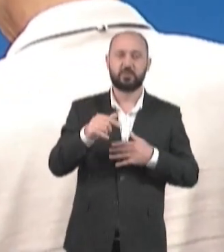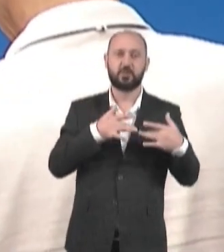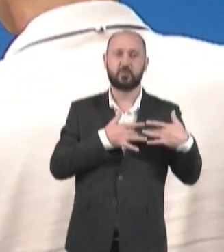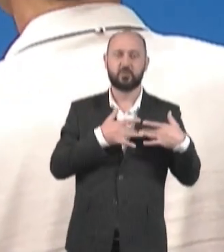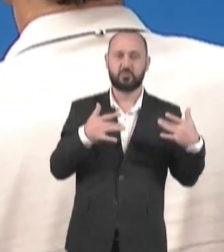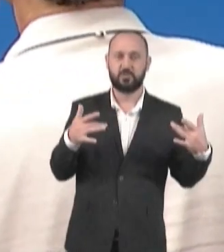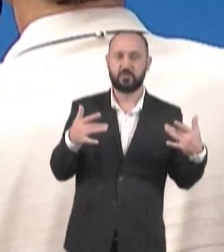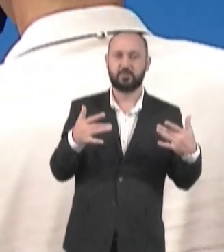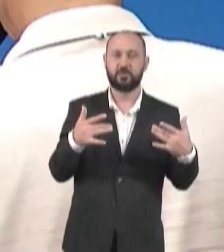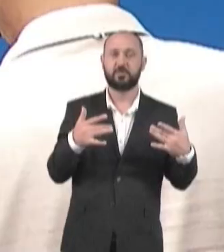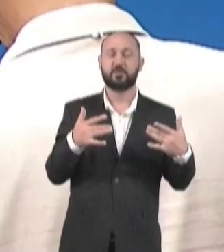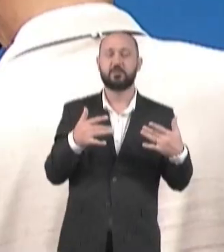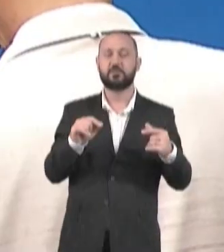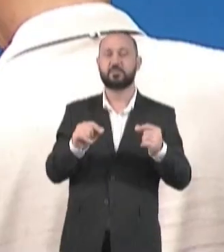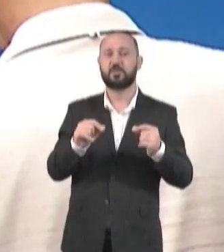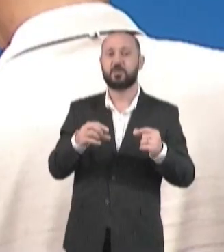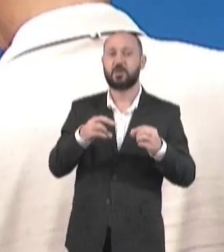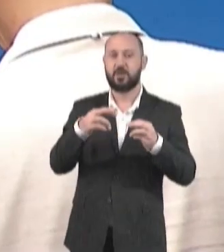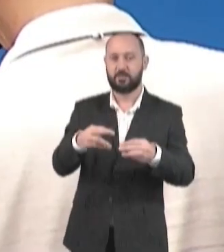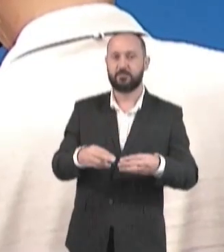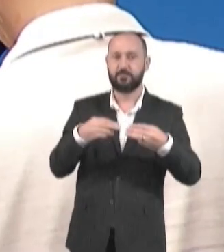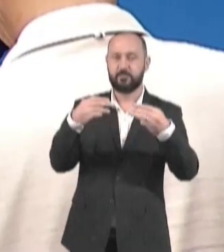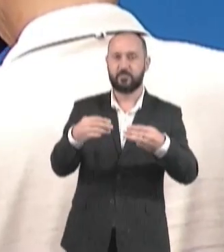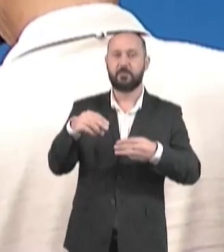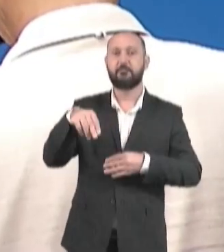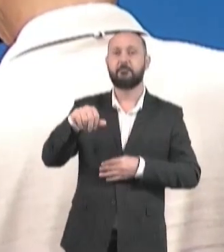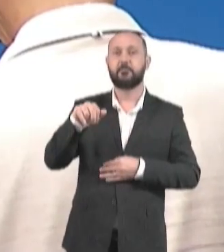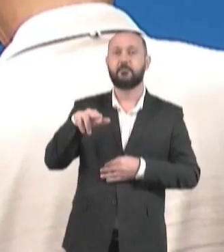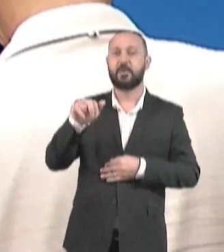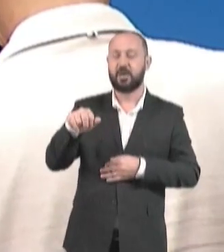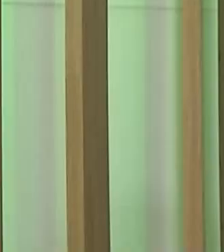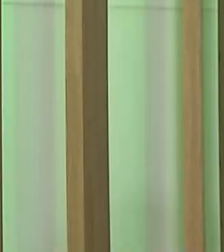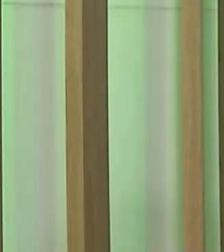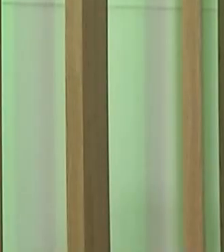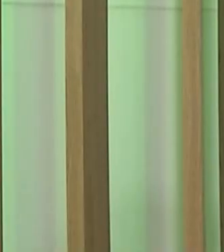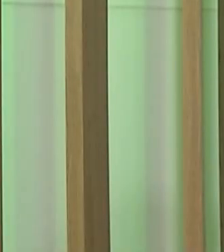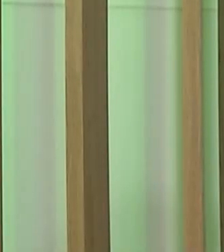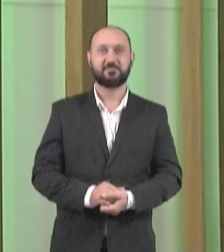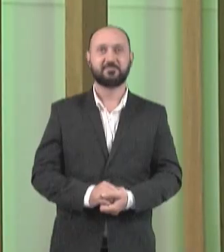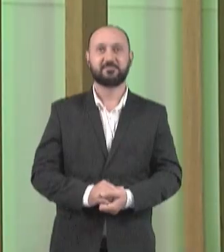nossa solidariedade à ministra Marina Silva.